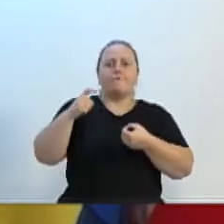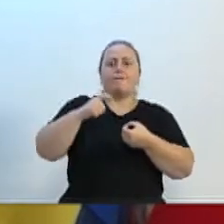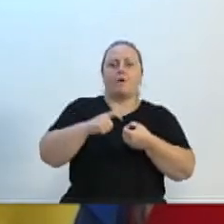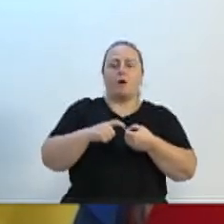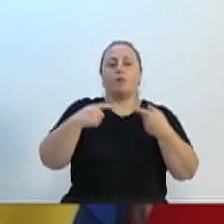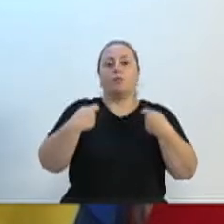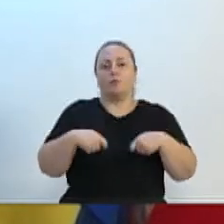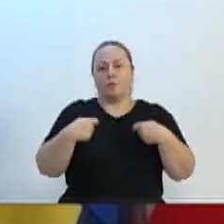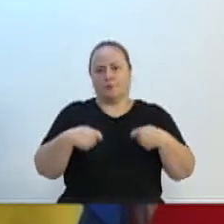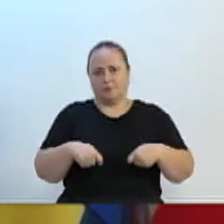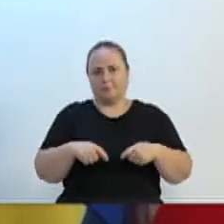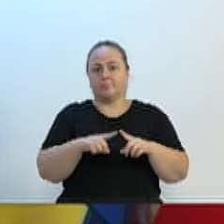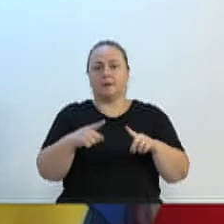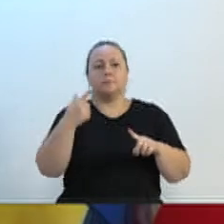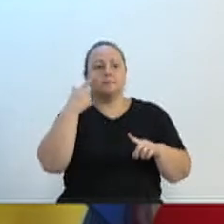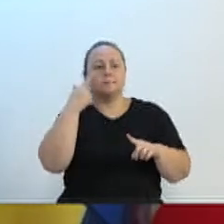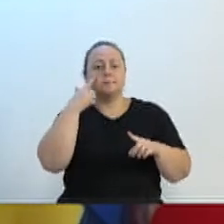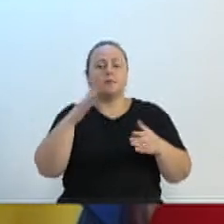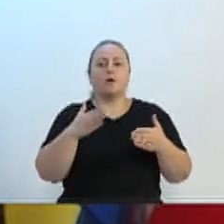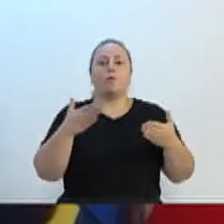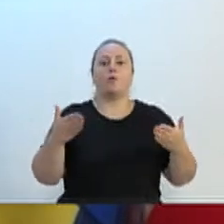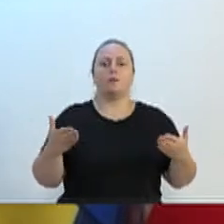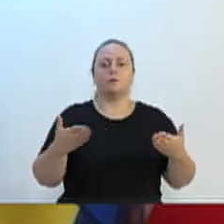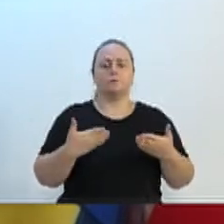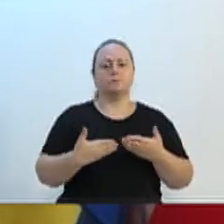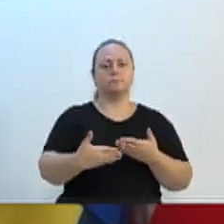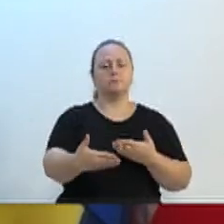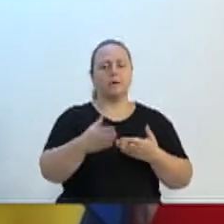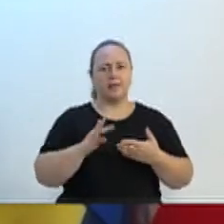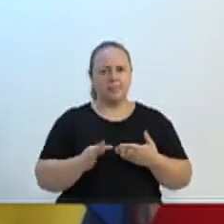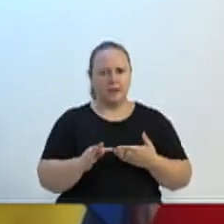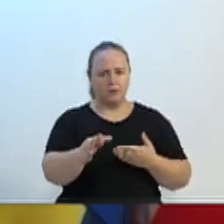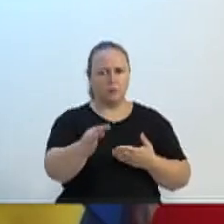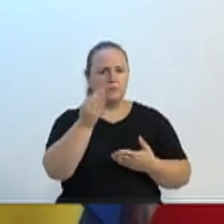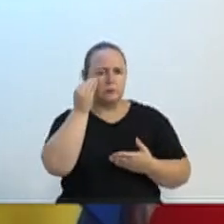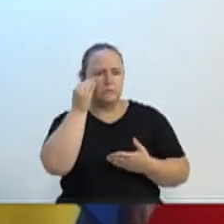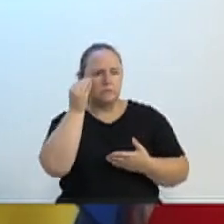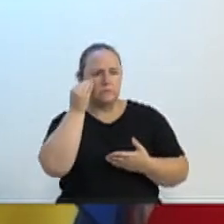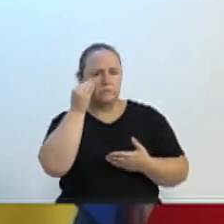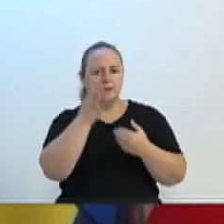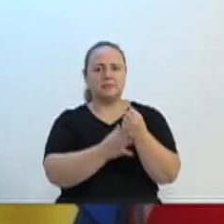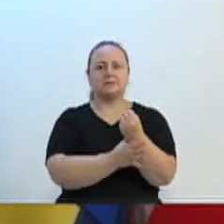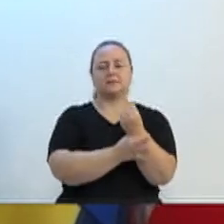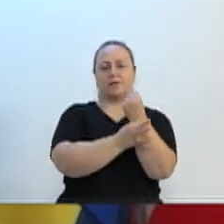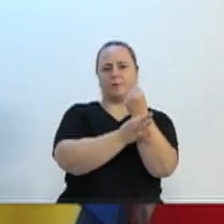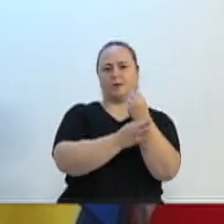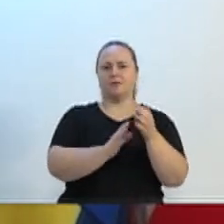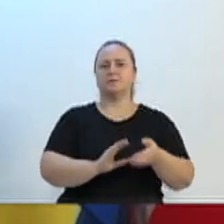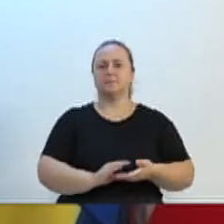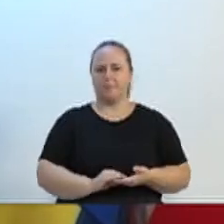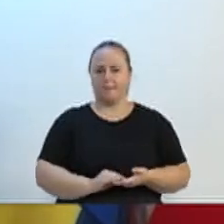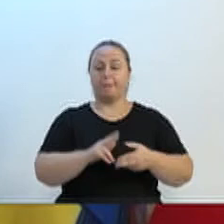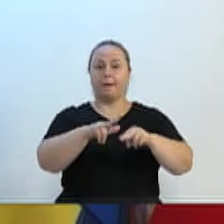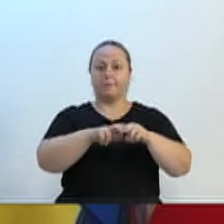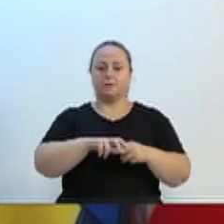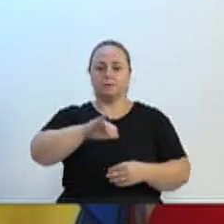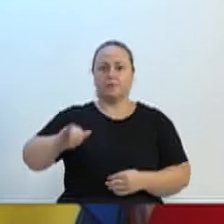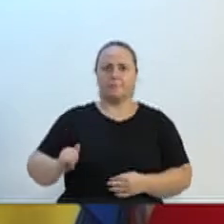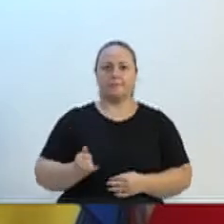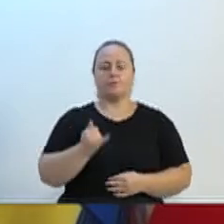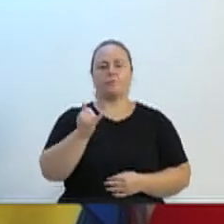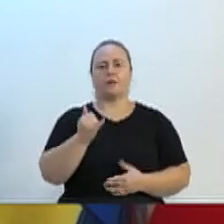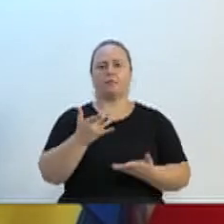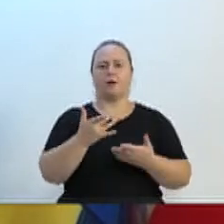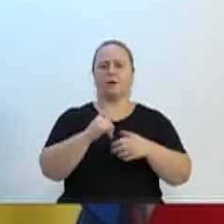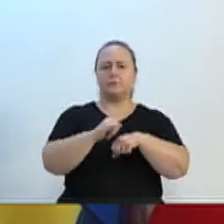retorno, é preciso que se procure, através da tecnologia, tentar criar uma segurança. Então, utilizar desses equipamentos para a gente conseguir